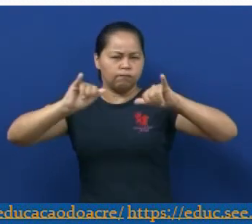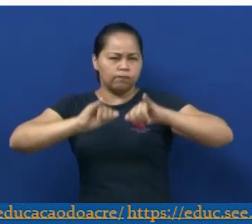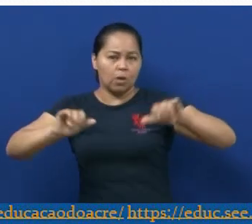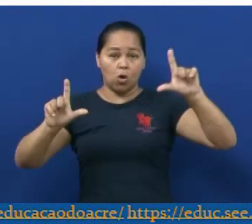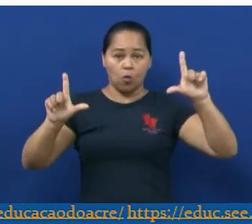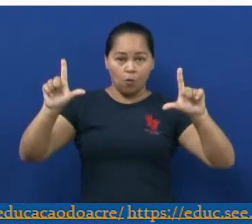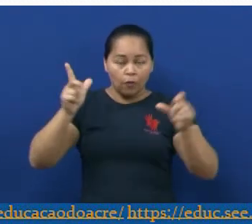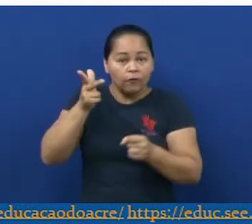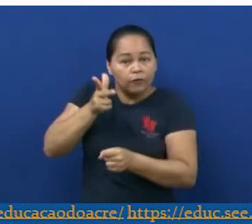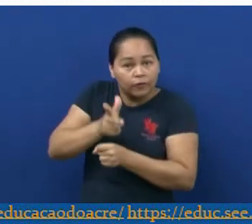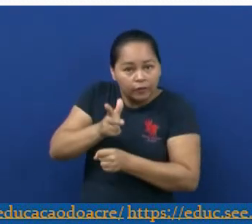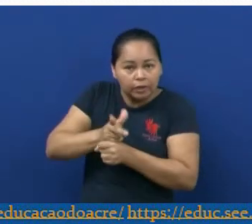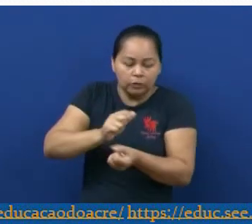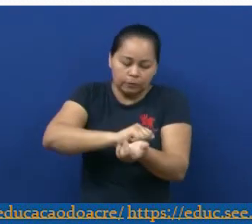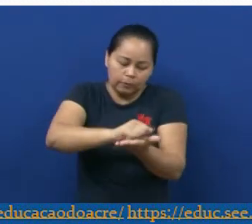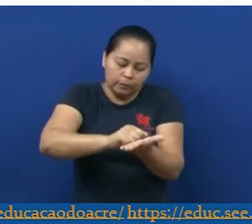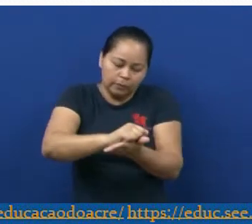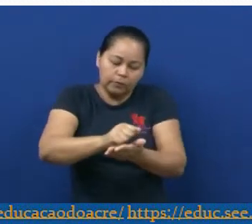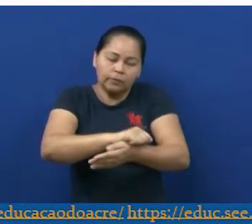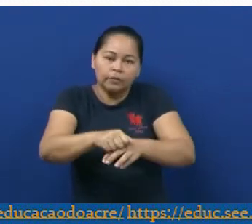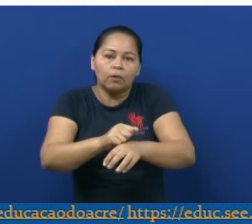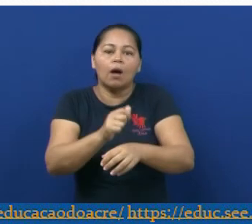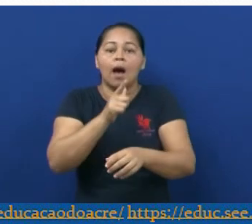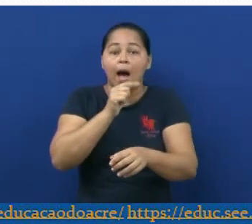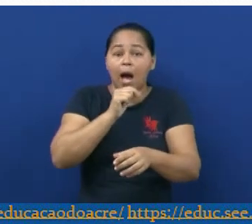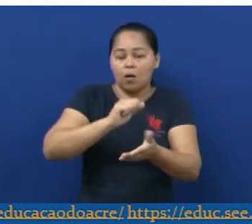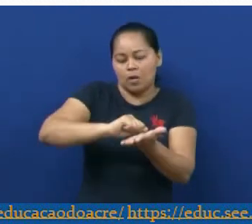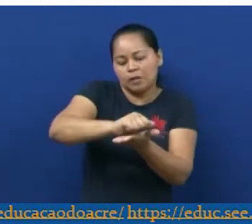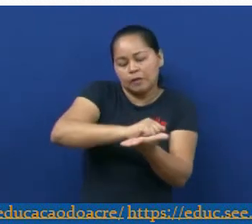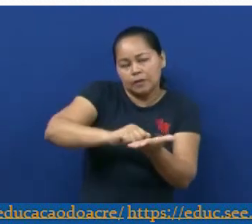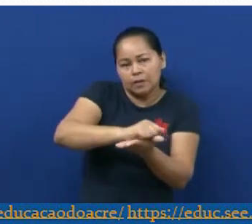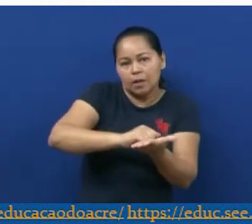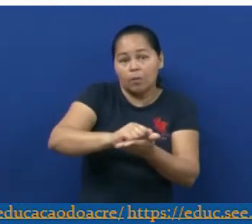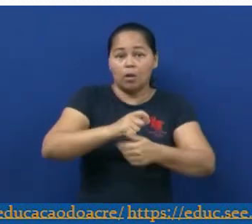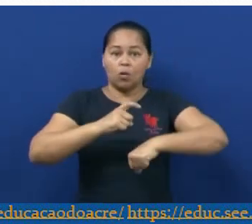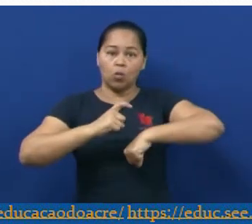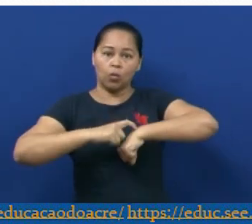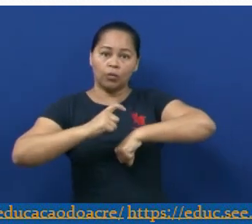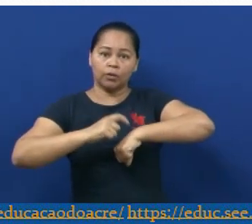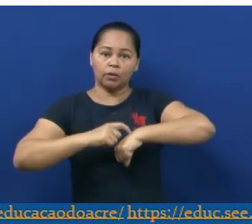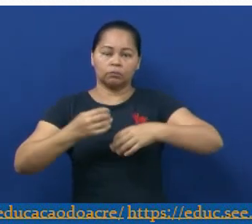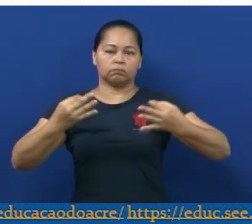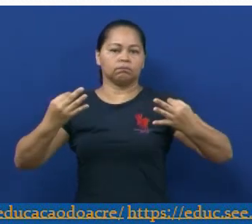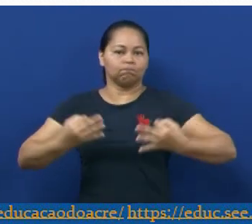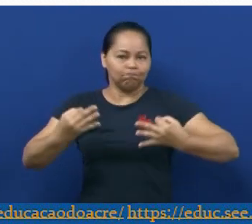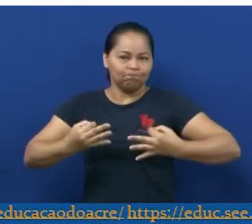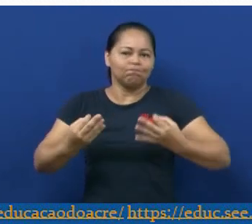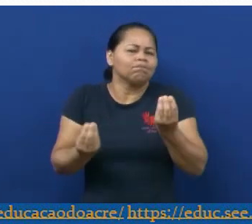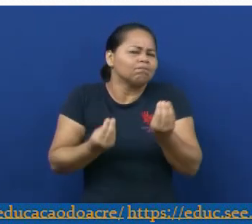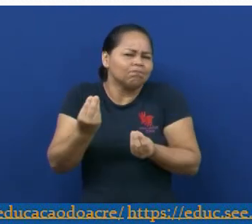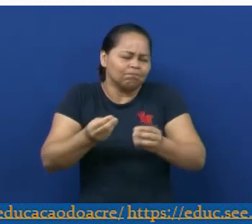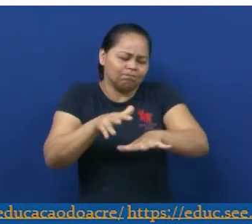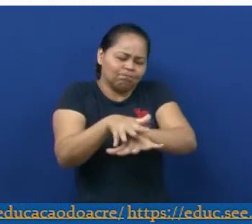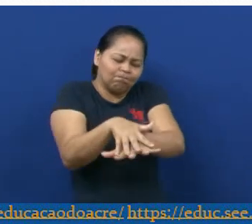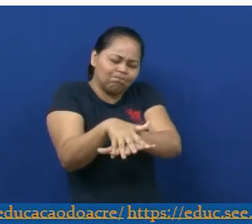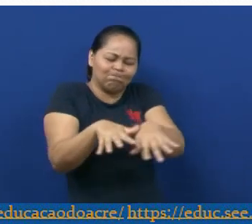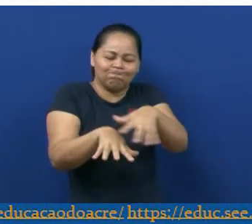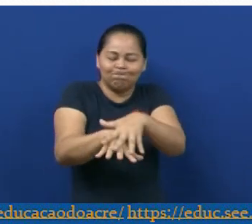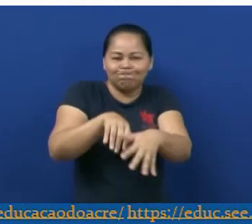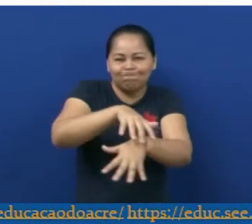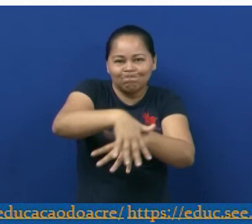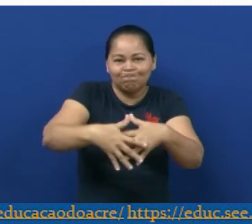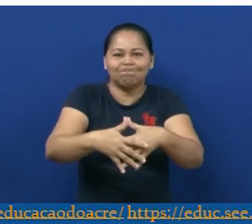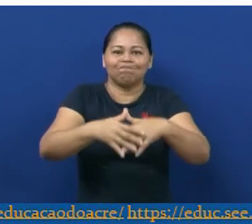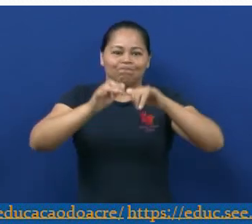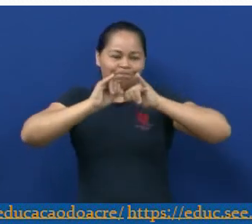lavar bem as mãos com água e sabão, explicando o tempo previsto e a forma correta de como lavar as mãos e a partir daí